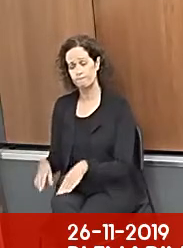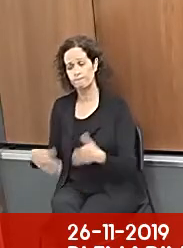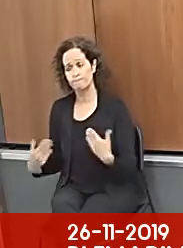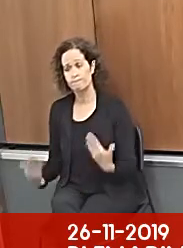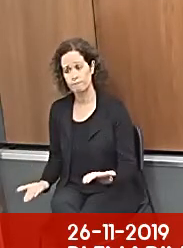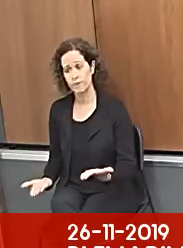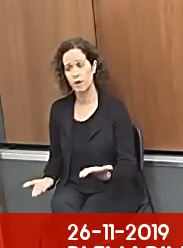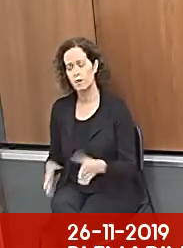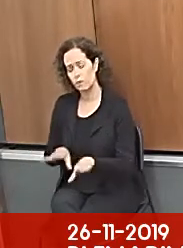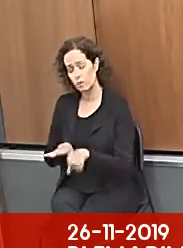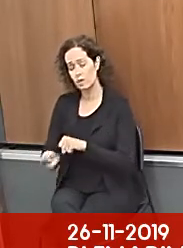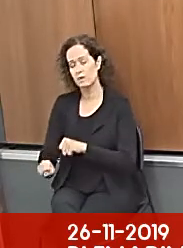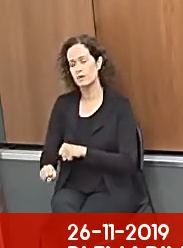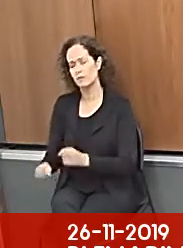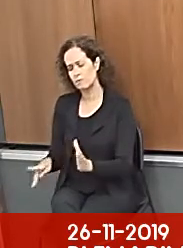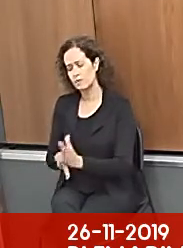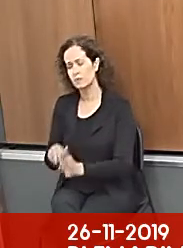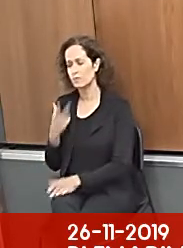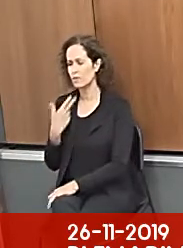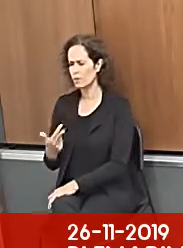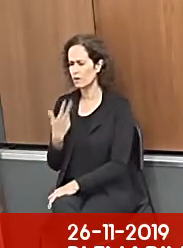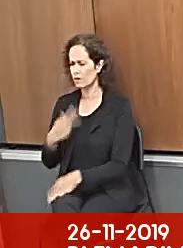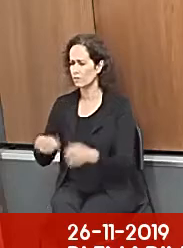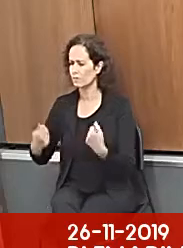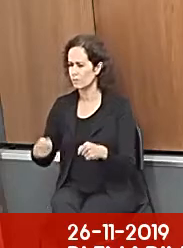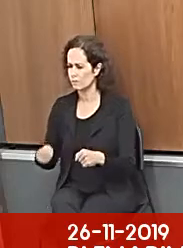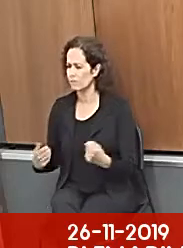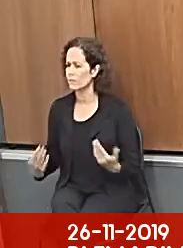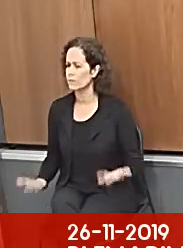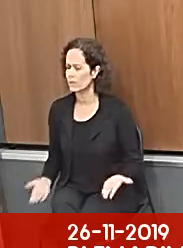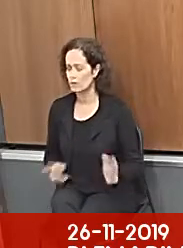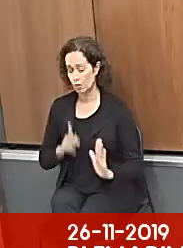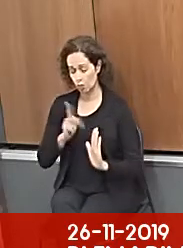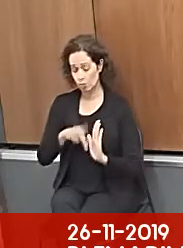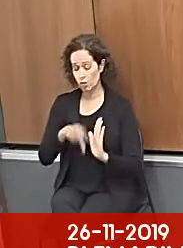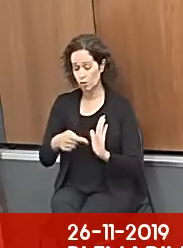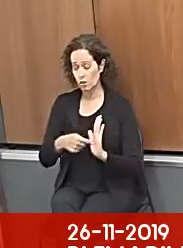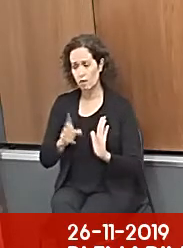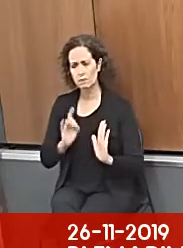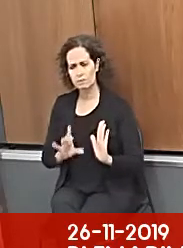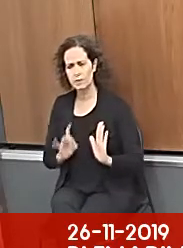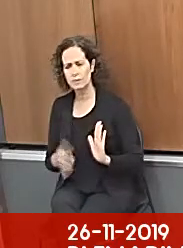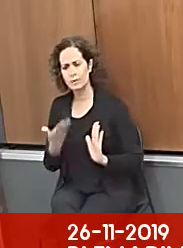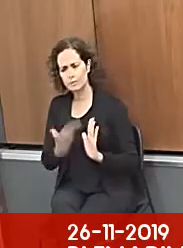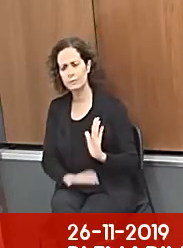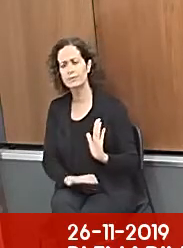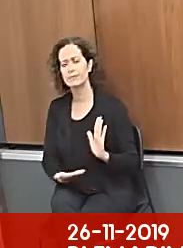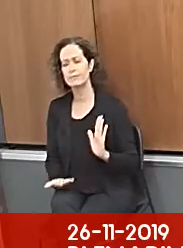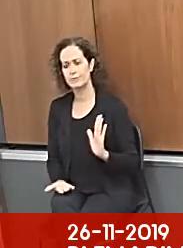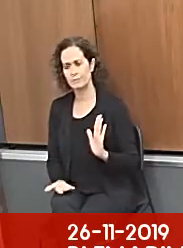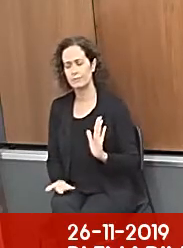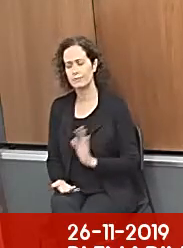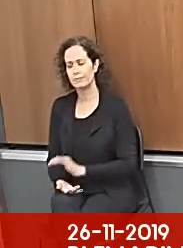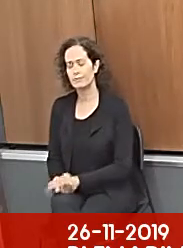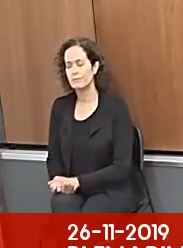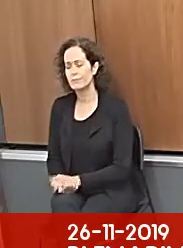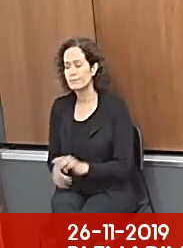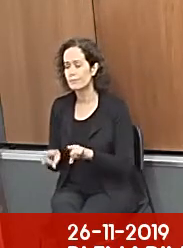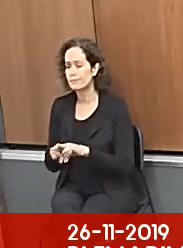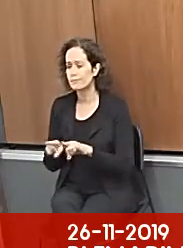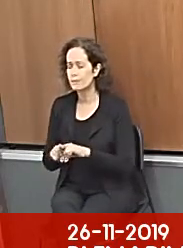na língua dele. É a grande sacada do projeto. Isso aqui é bacana. E a